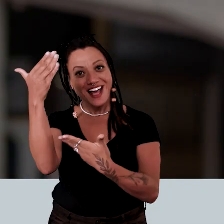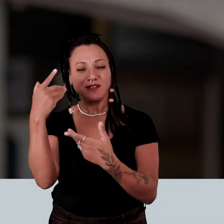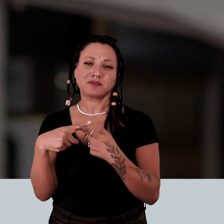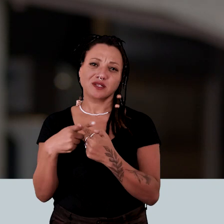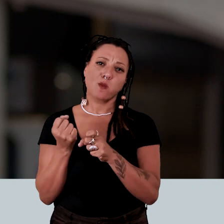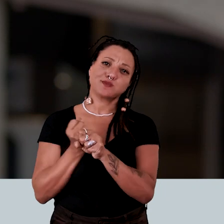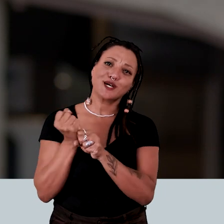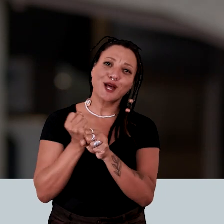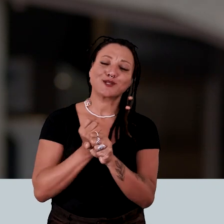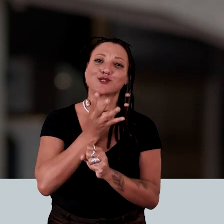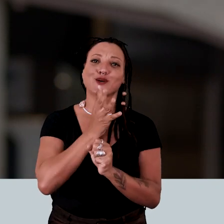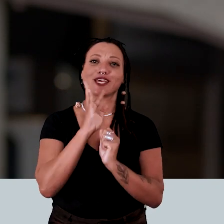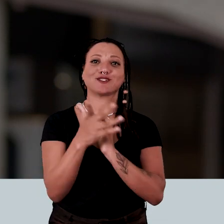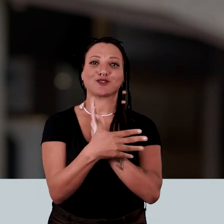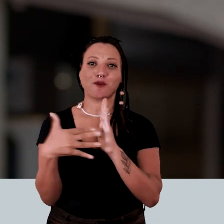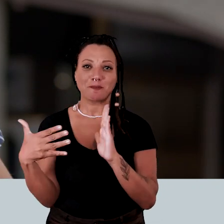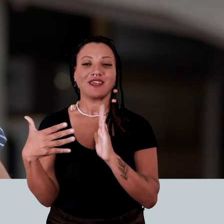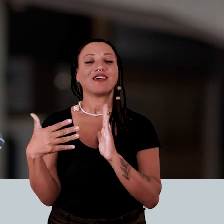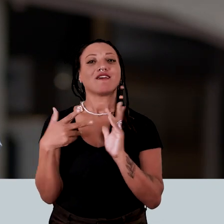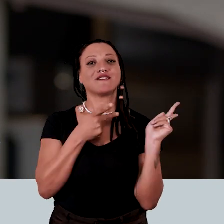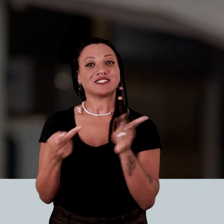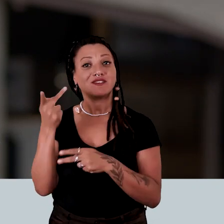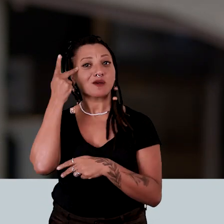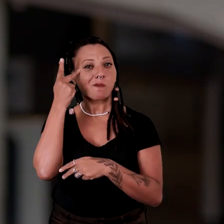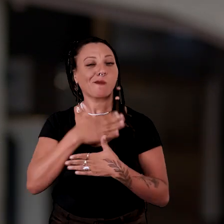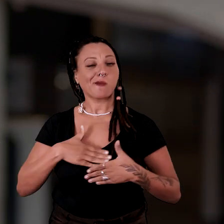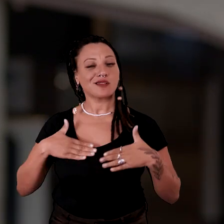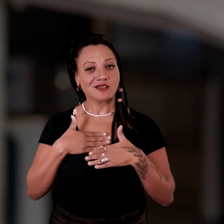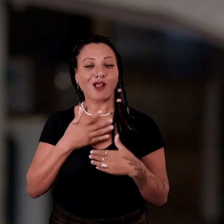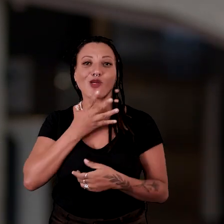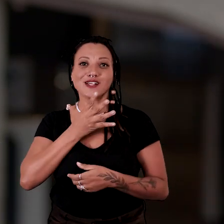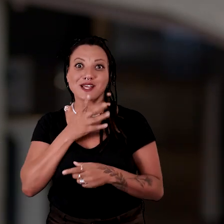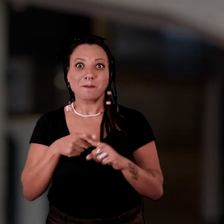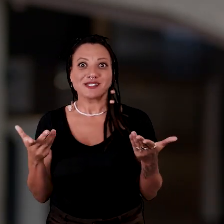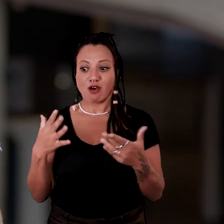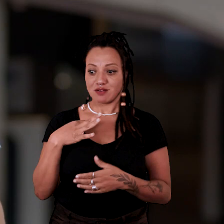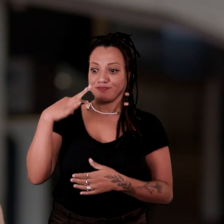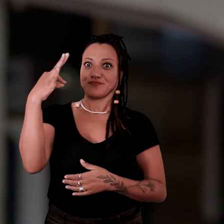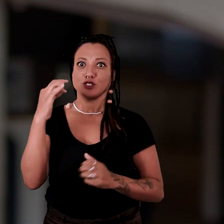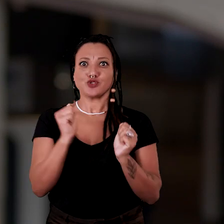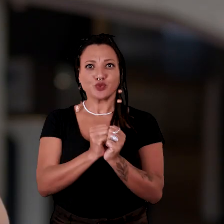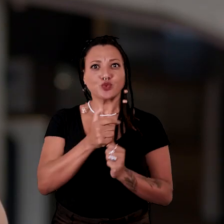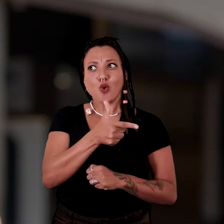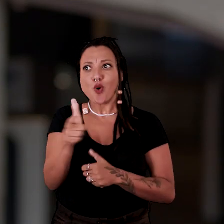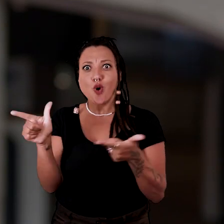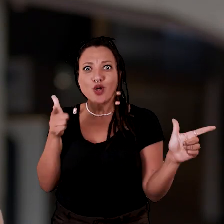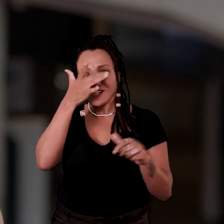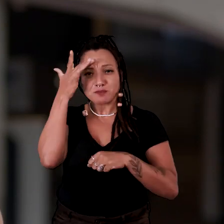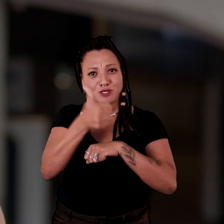Maria Vitória, eu tenho 26 anos, me formei na PUC em 2021, quando concluí o trabalho que está apresentado por